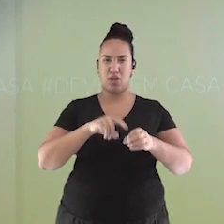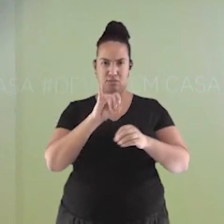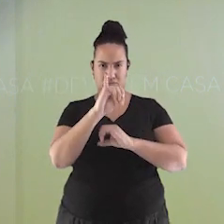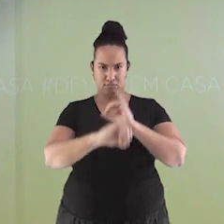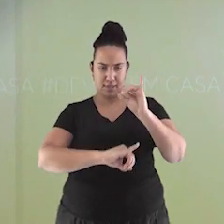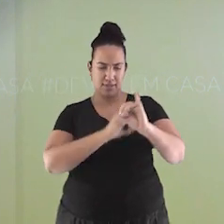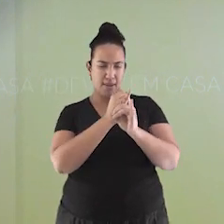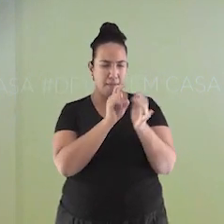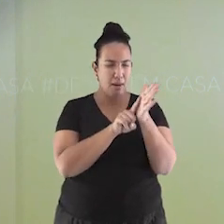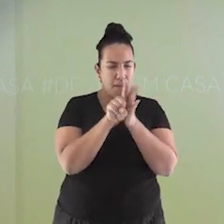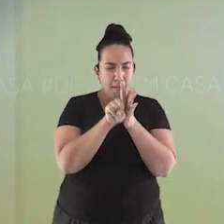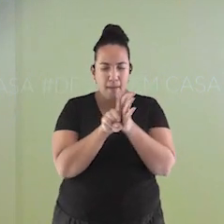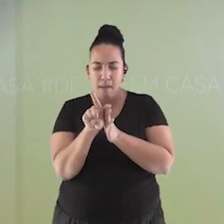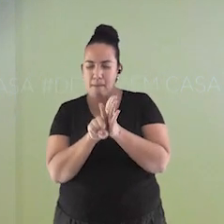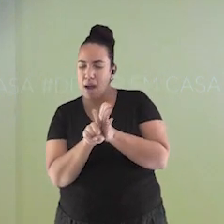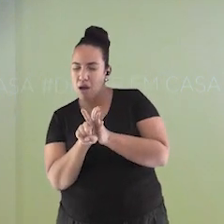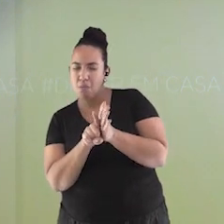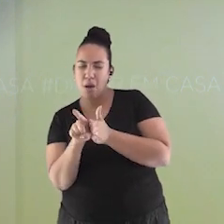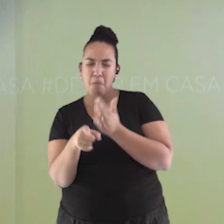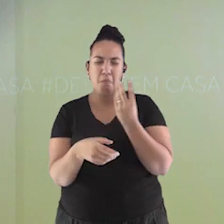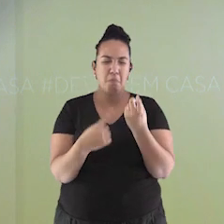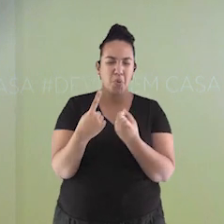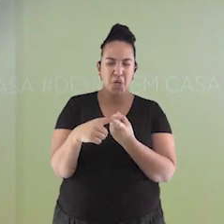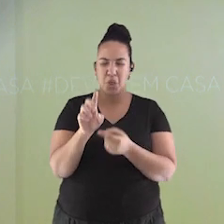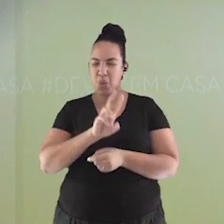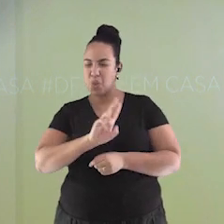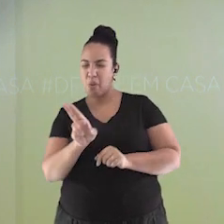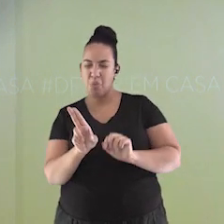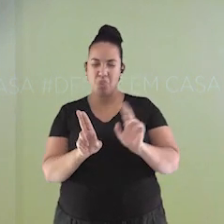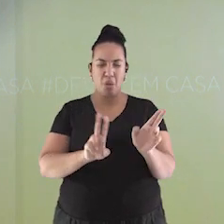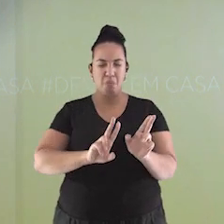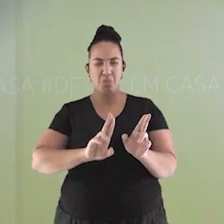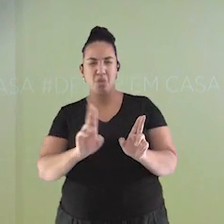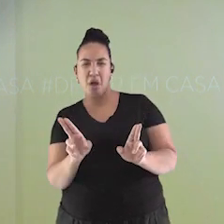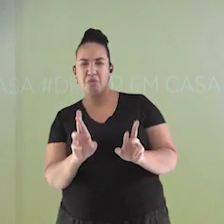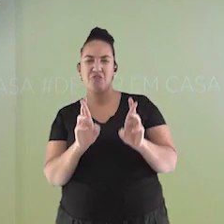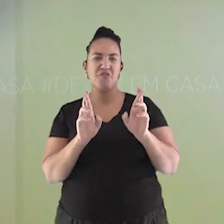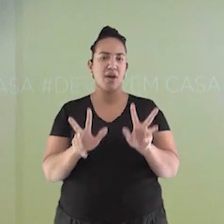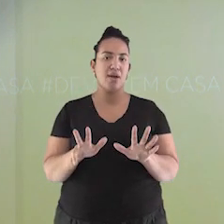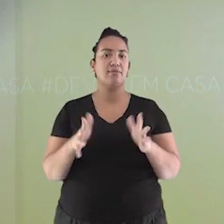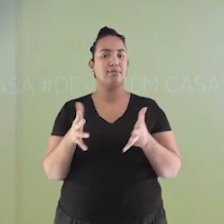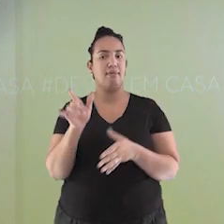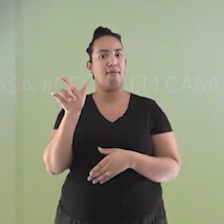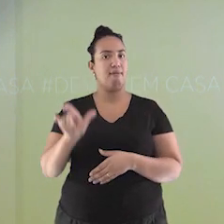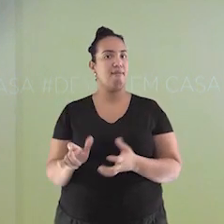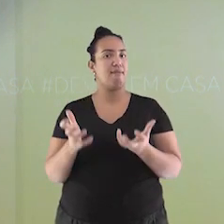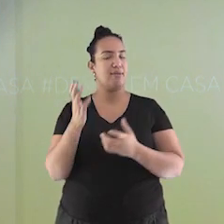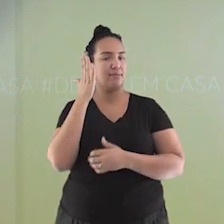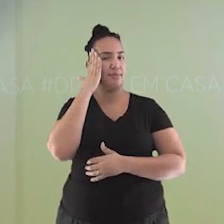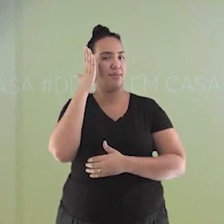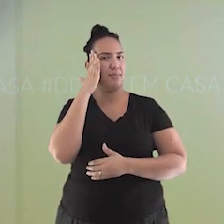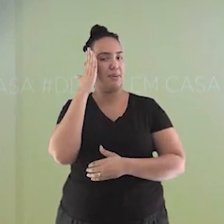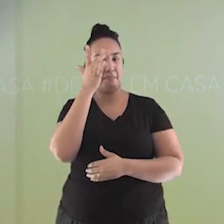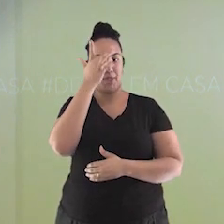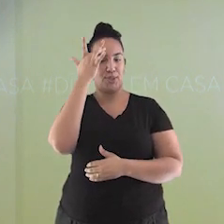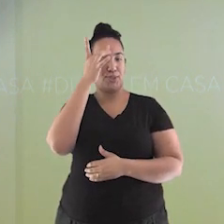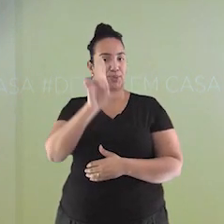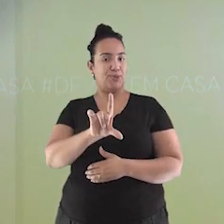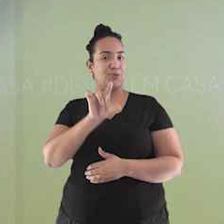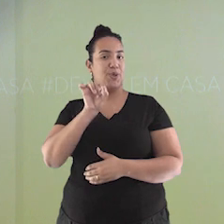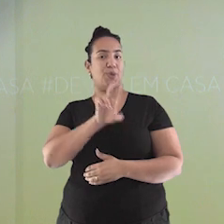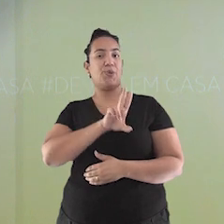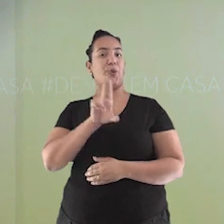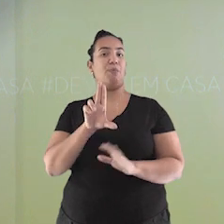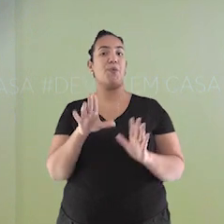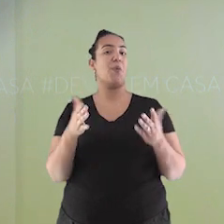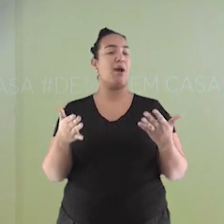foi pesquisar na internet sobre a origem dos nomes dos lugares. Ele queria muito saber a origem e quem é que